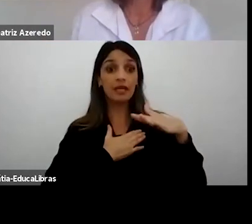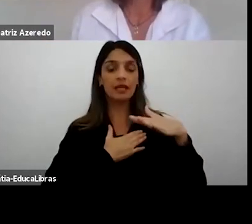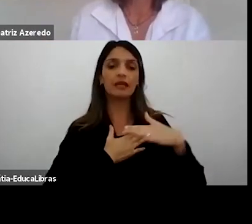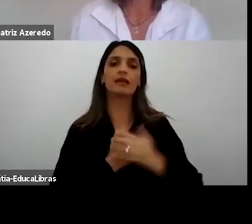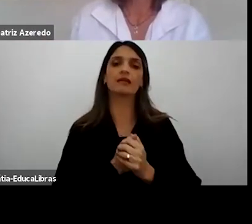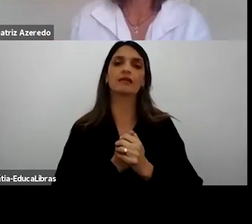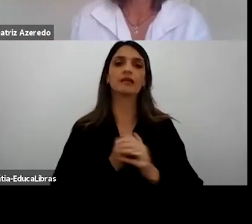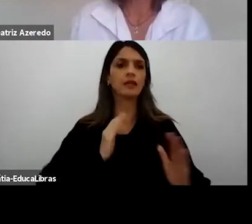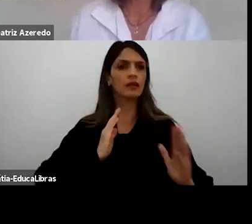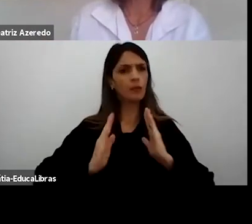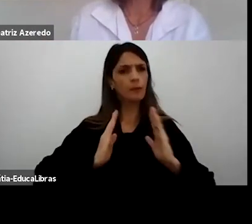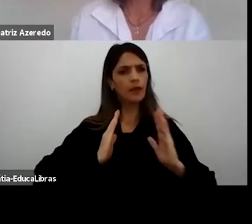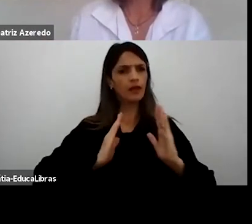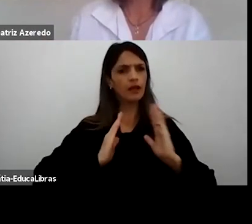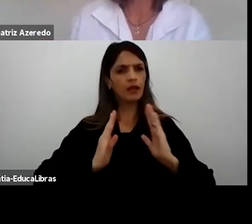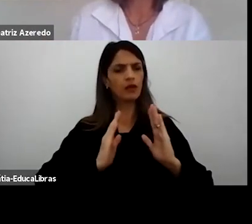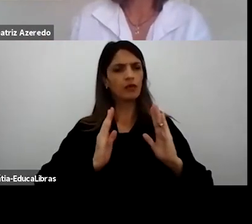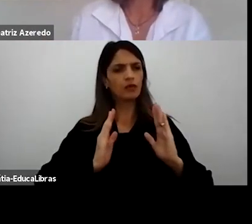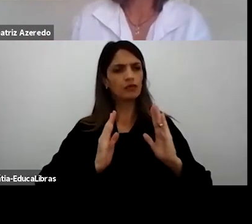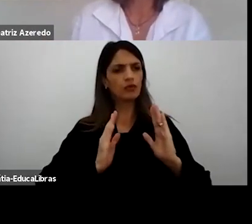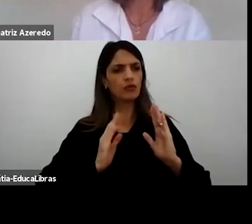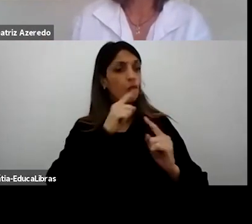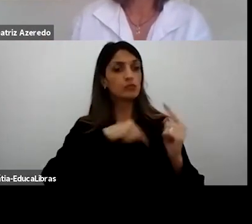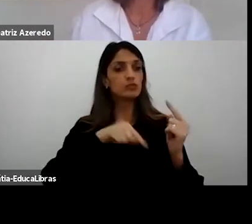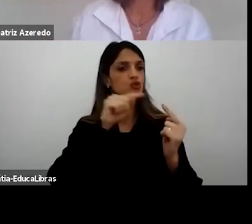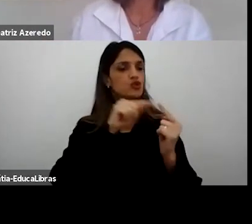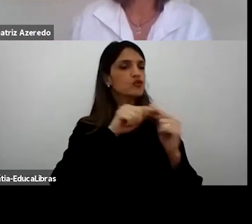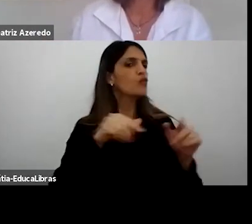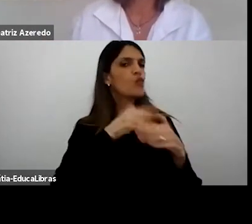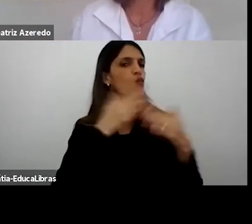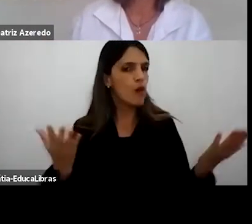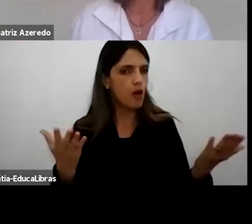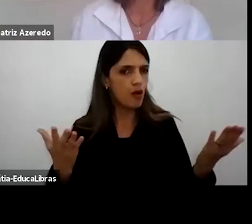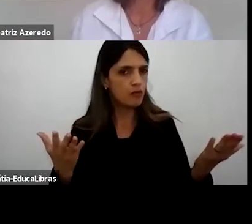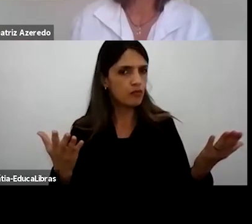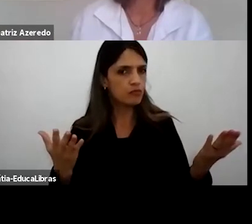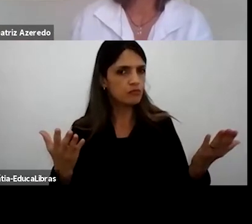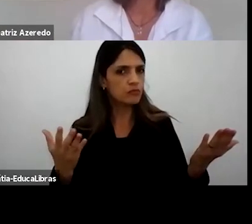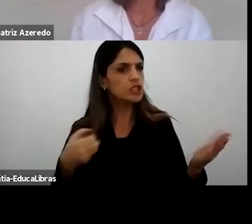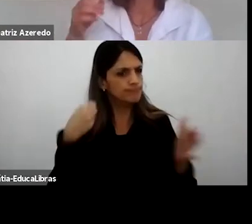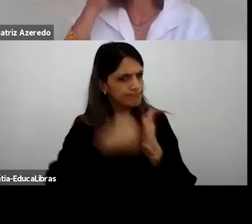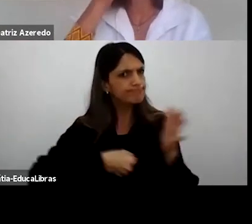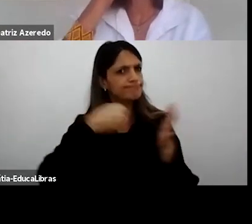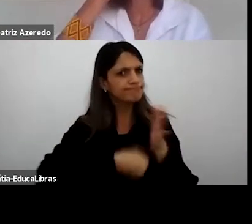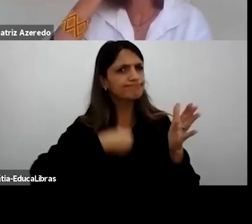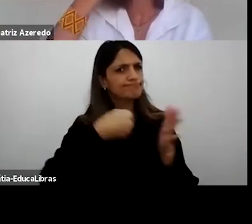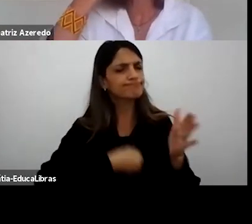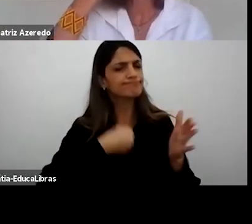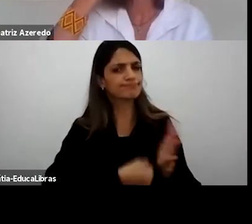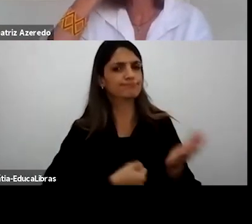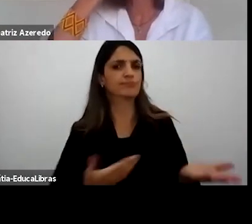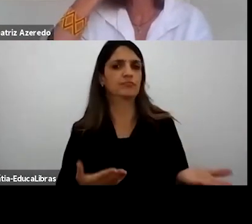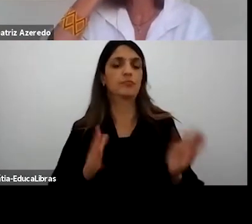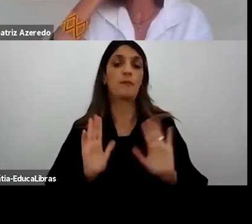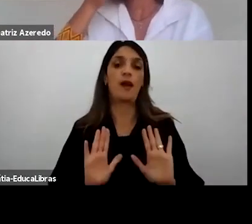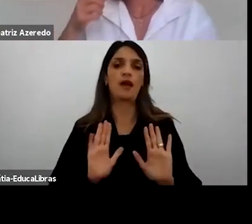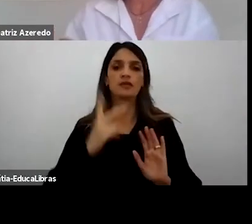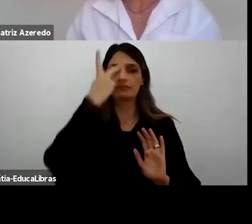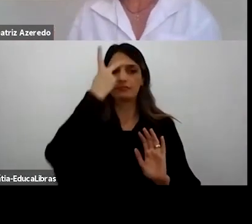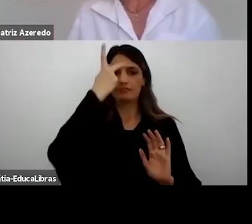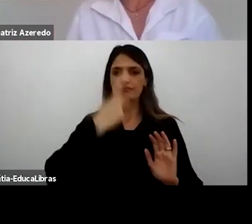definido onde a gente quer chegar e o que, que a gente tem que fazer para atingir essa meta. E aí, pessoalmente, assim, eu acho que a gente